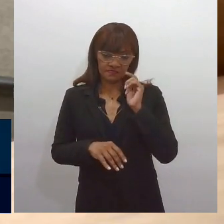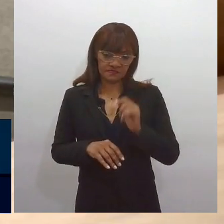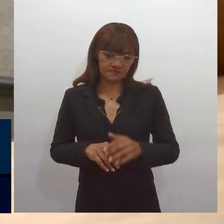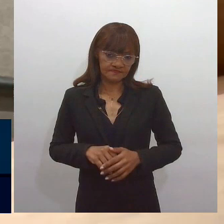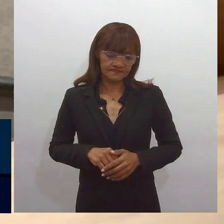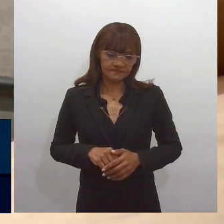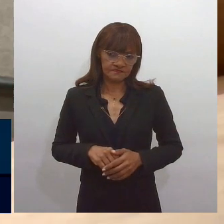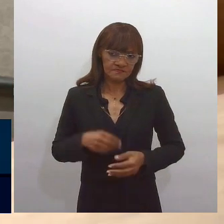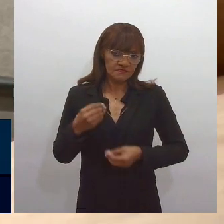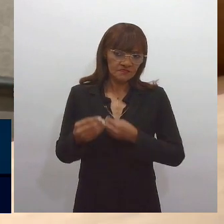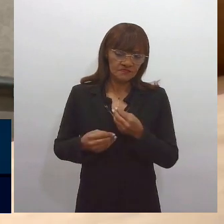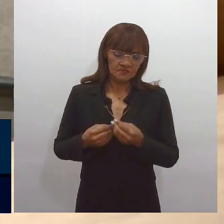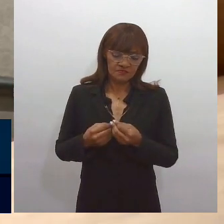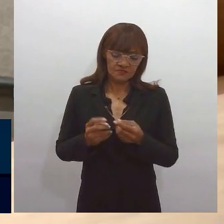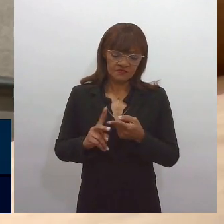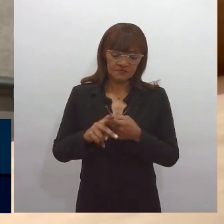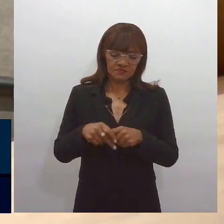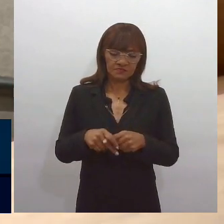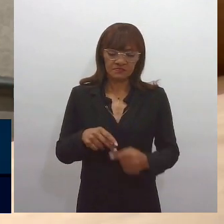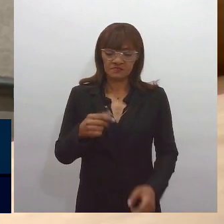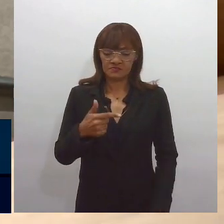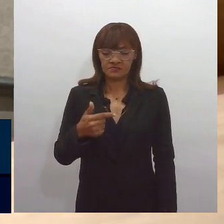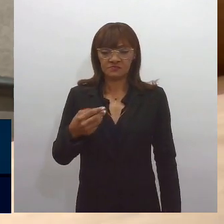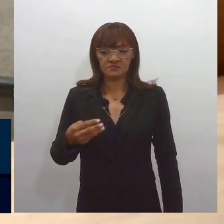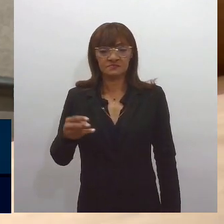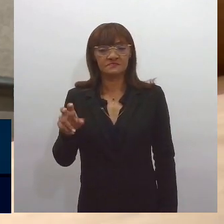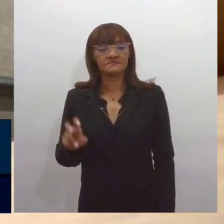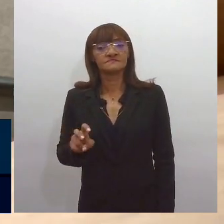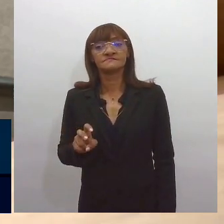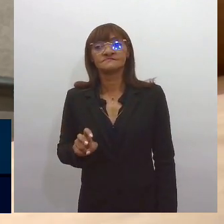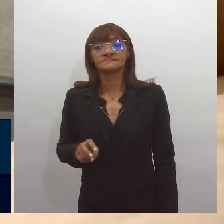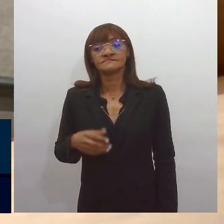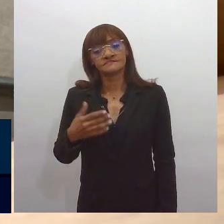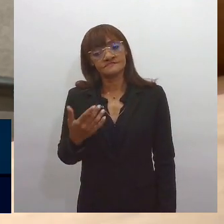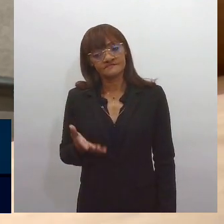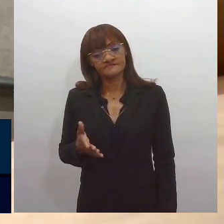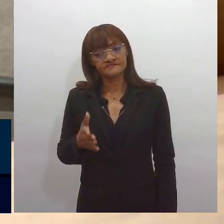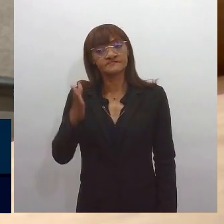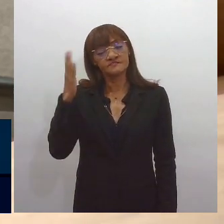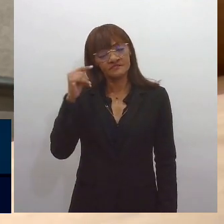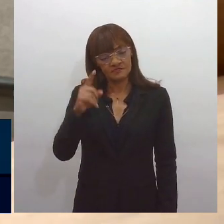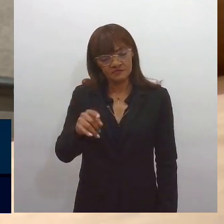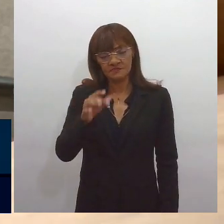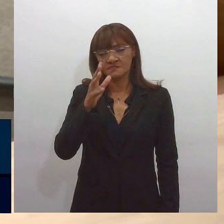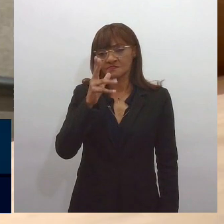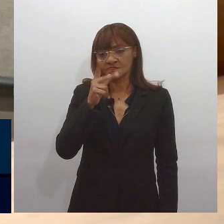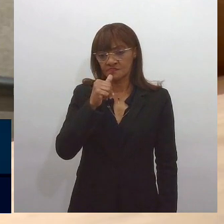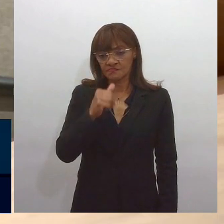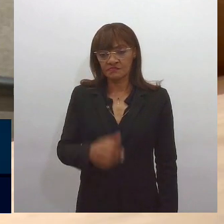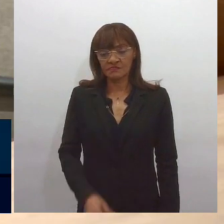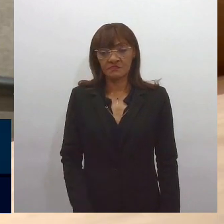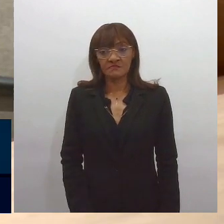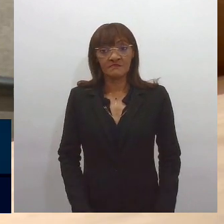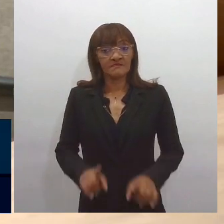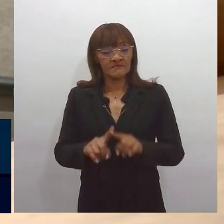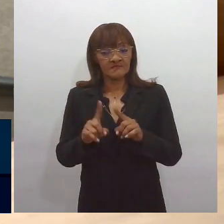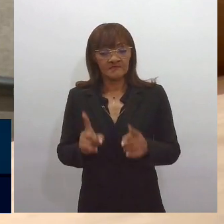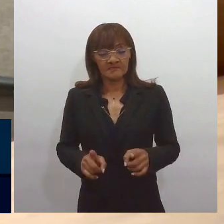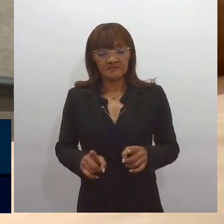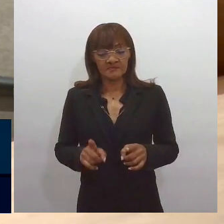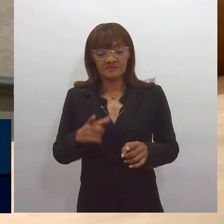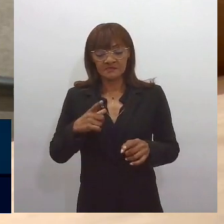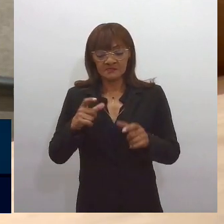até a sua duplicação que a gente sabe que vai demorar um pouco mais mas nós temos trechos né que eu vejo que o denit tá até recuperando